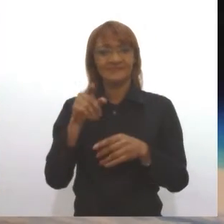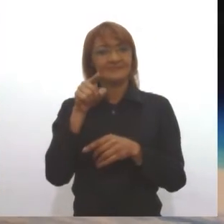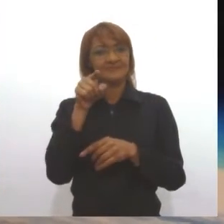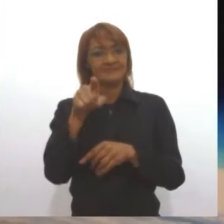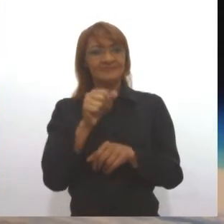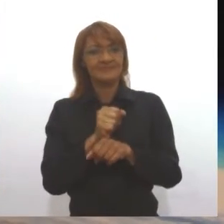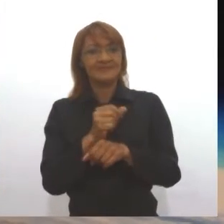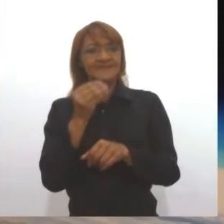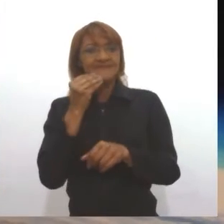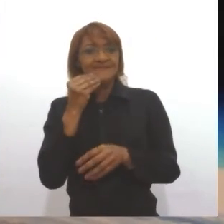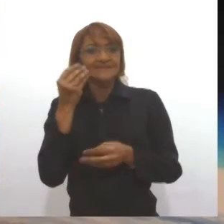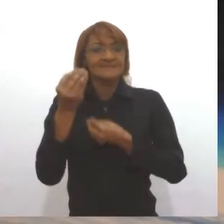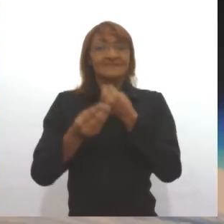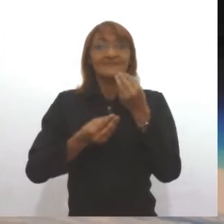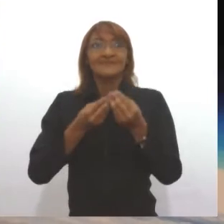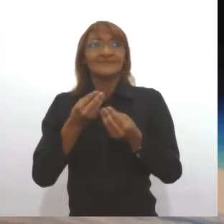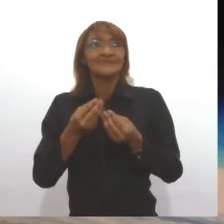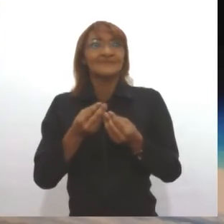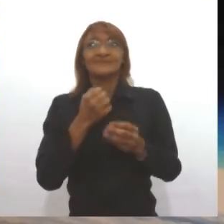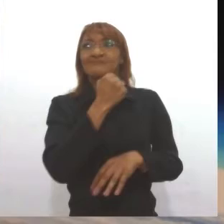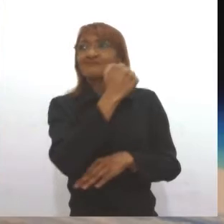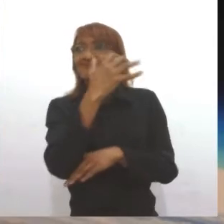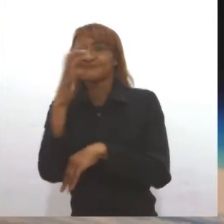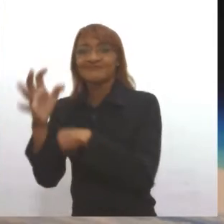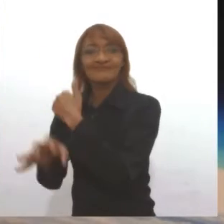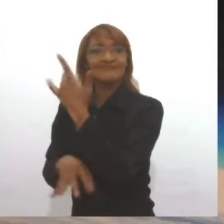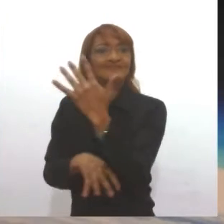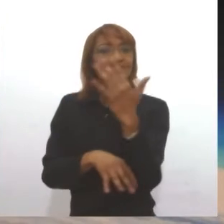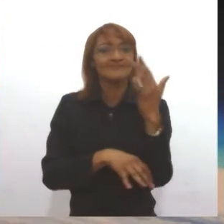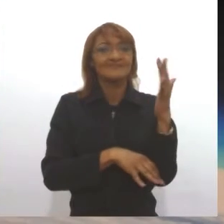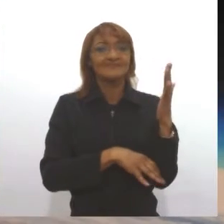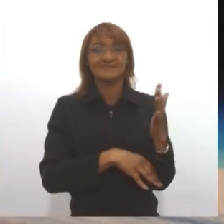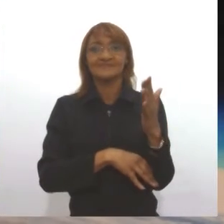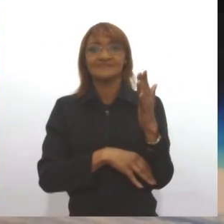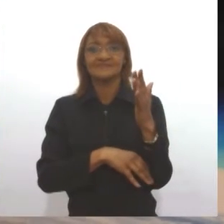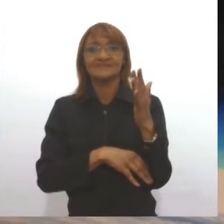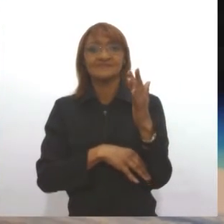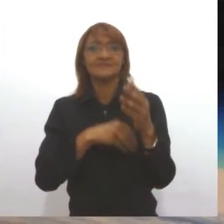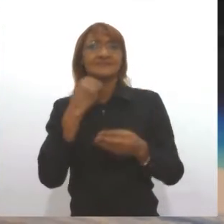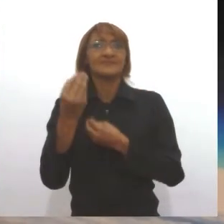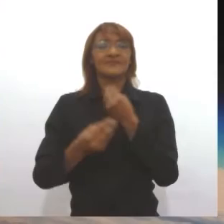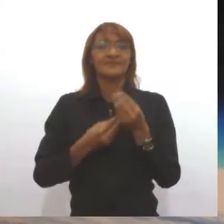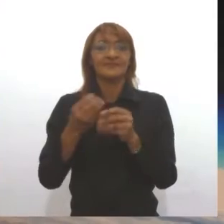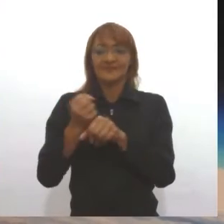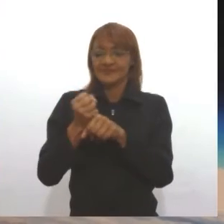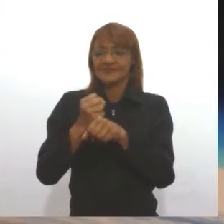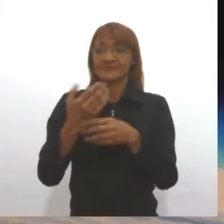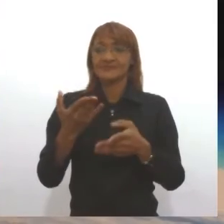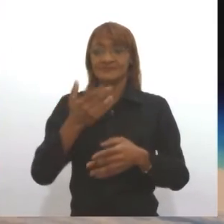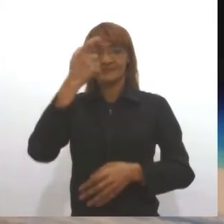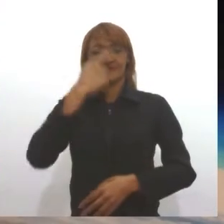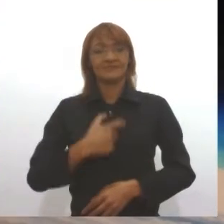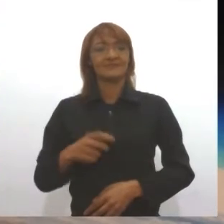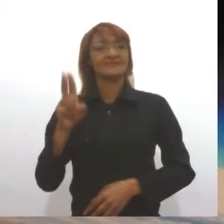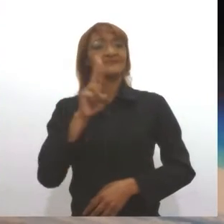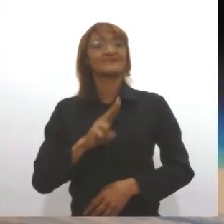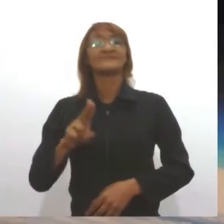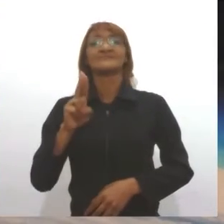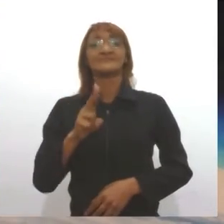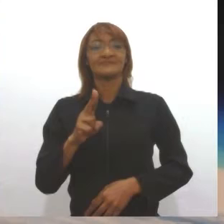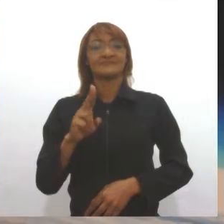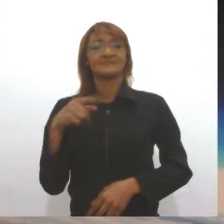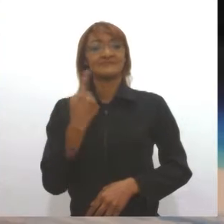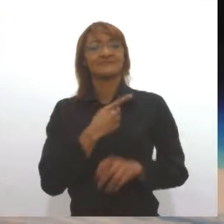tenta explorar os mistérios da natureza, os mistérios do mundo, os mistérios de quem nós somos, usando modos em que nós